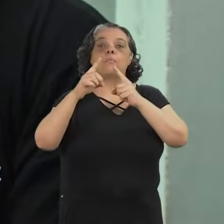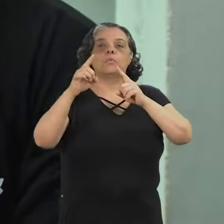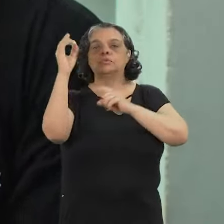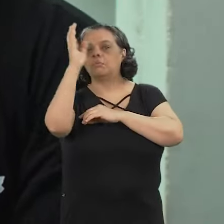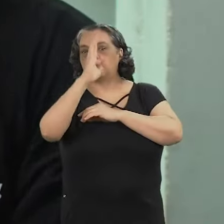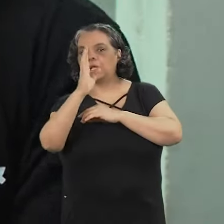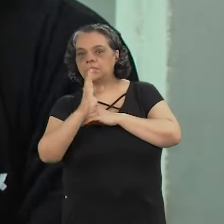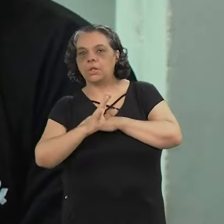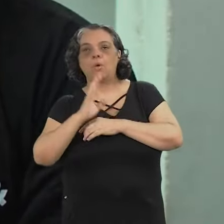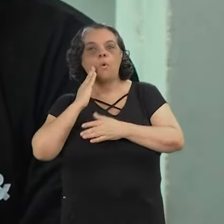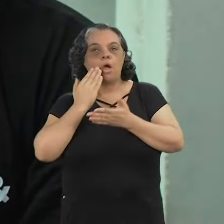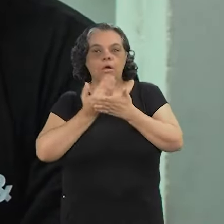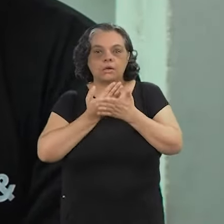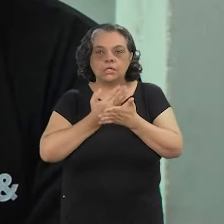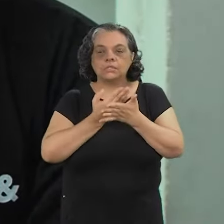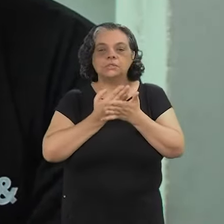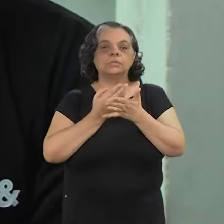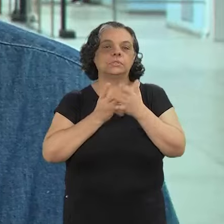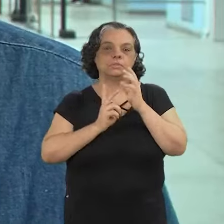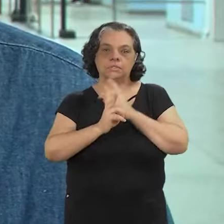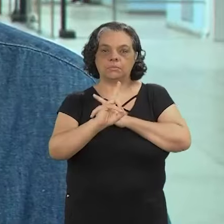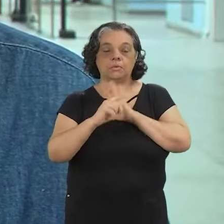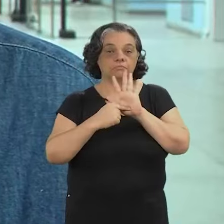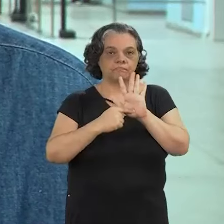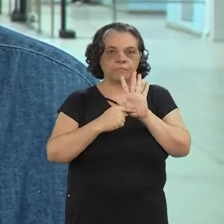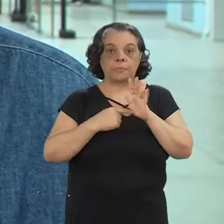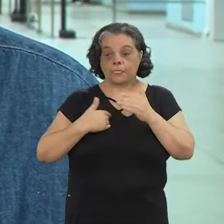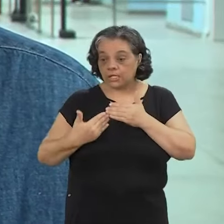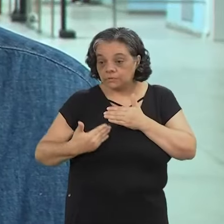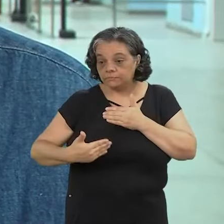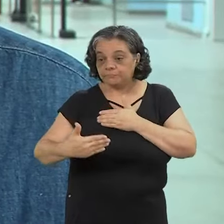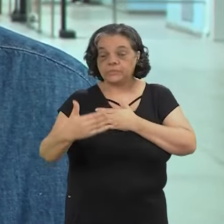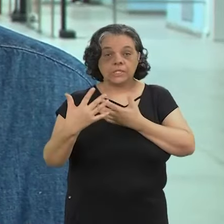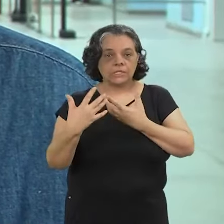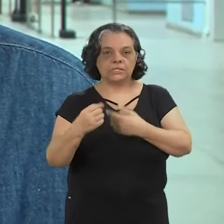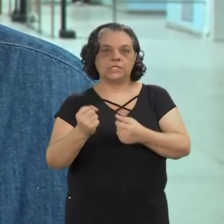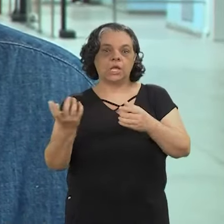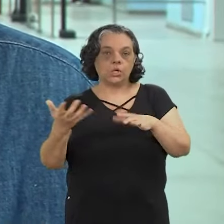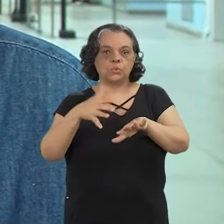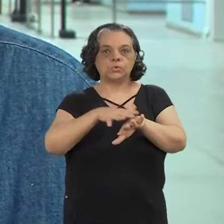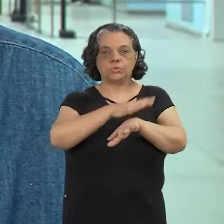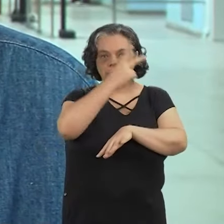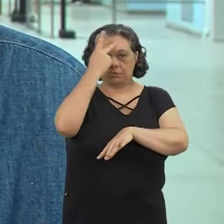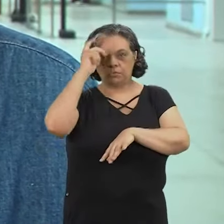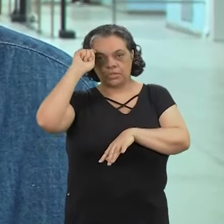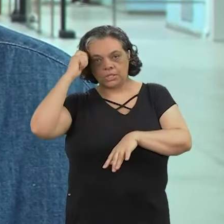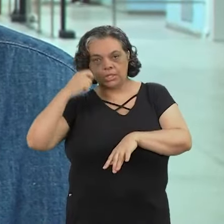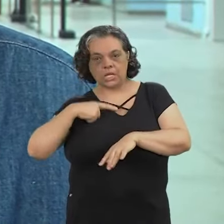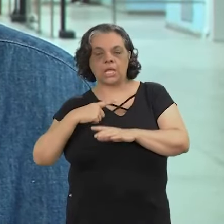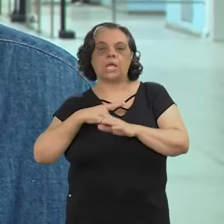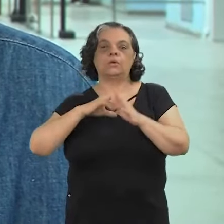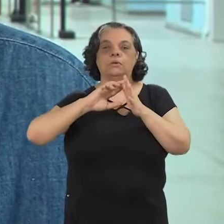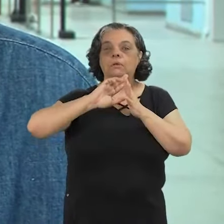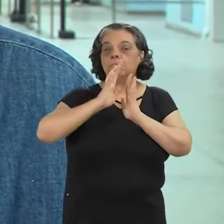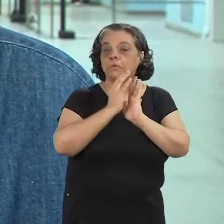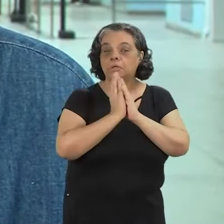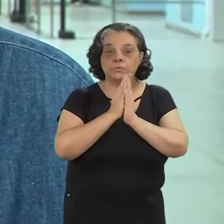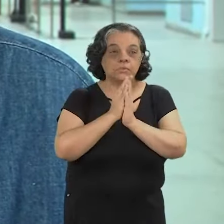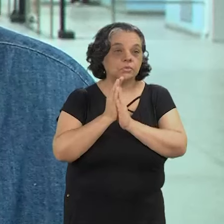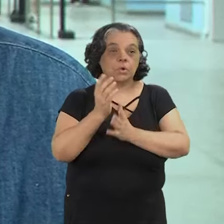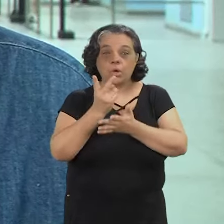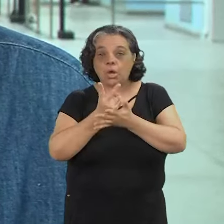Eu acredito que sim a gente tá sendo muito bem representado essa iniciativa de trazer inclusão de pessoas negras transexuais que